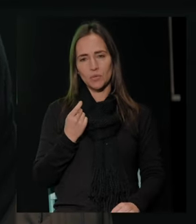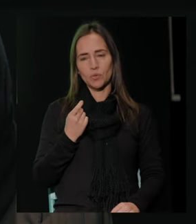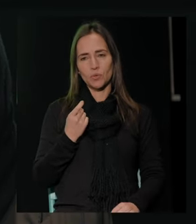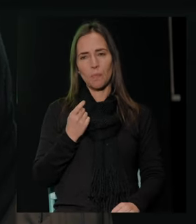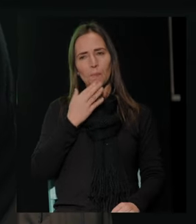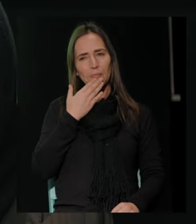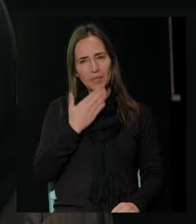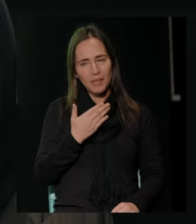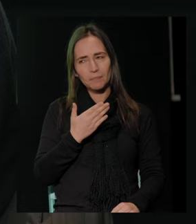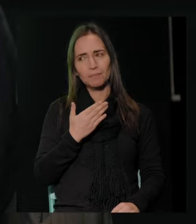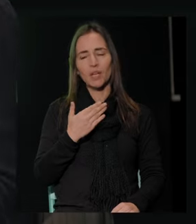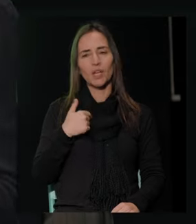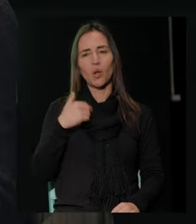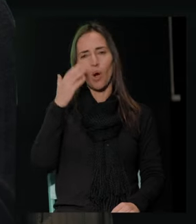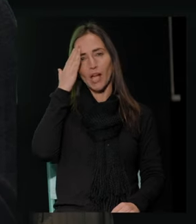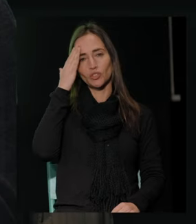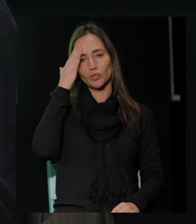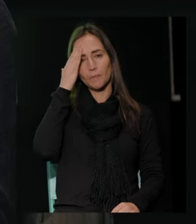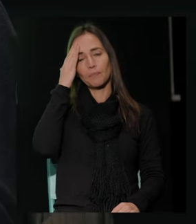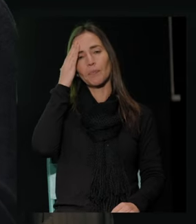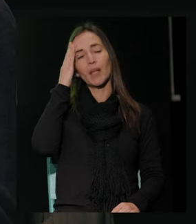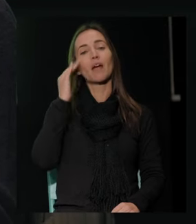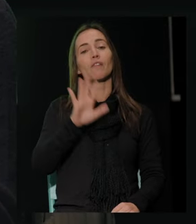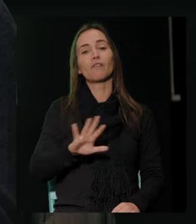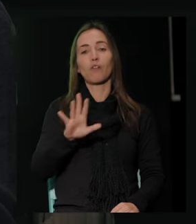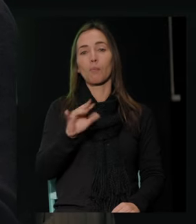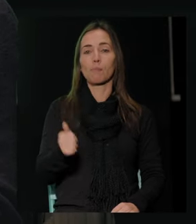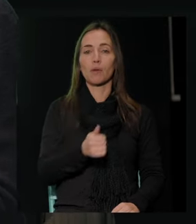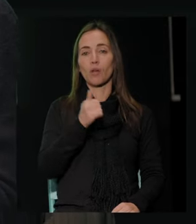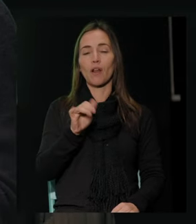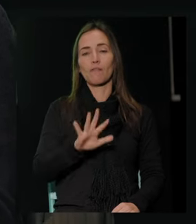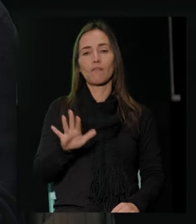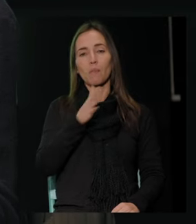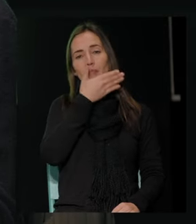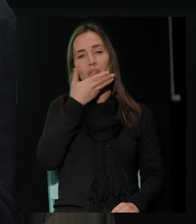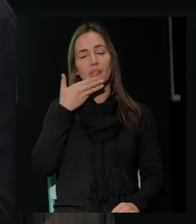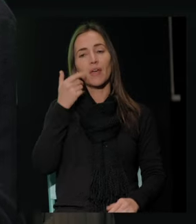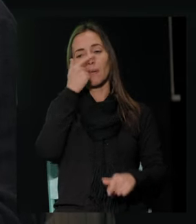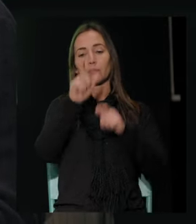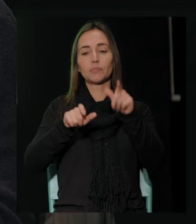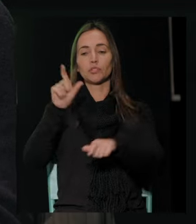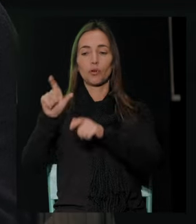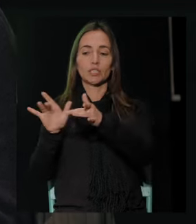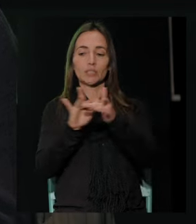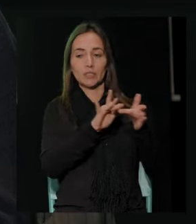é preciso apelarmos a alguma... Eu acho que a melhor forma e a forma mais eficaz de chegarmos às pessoas